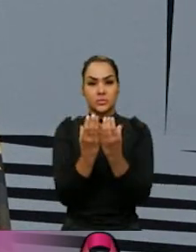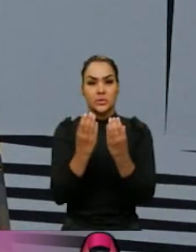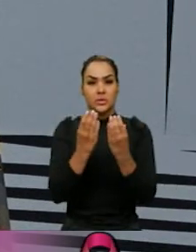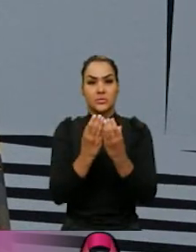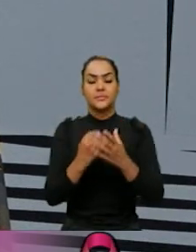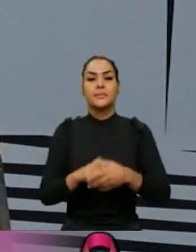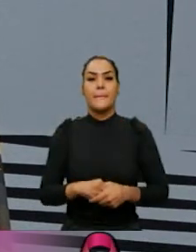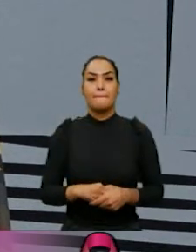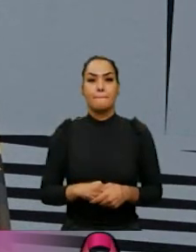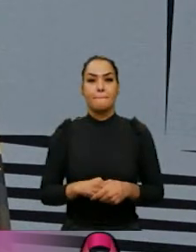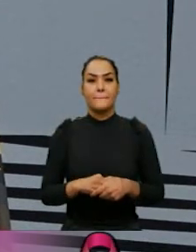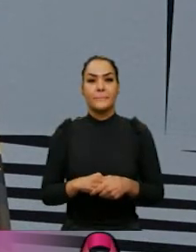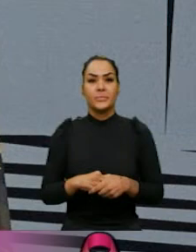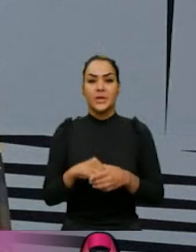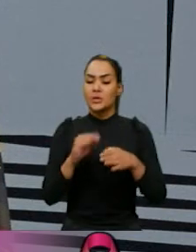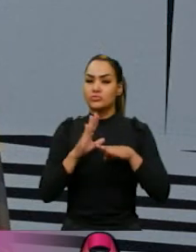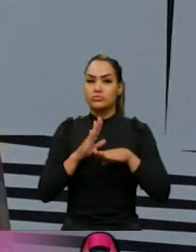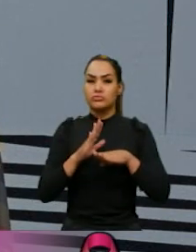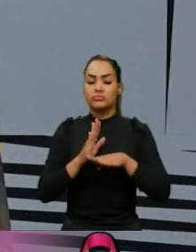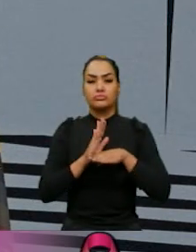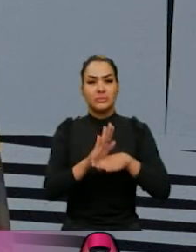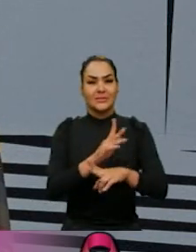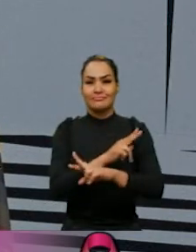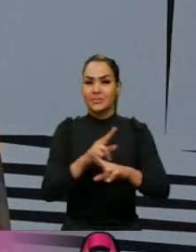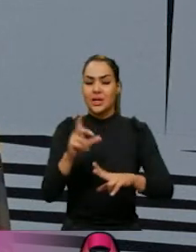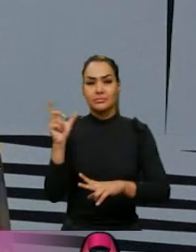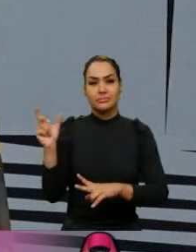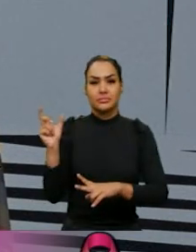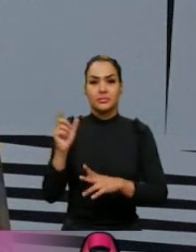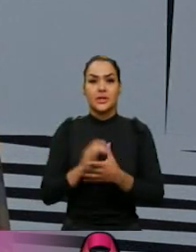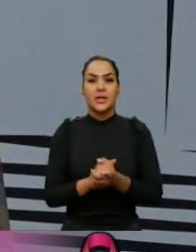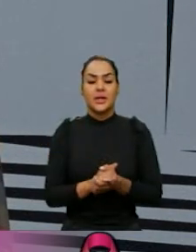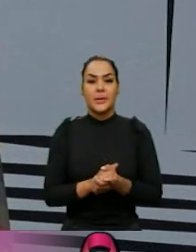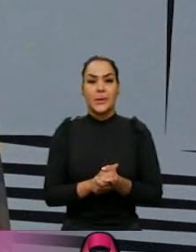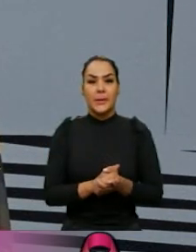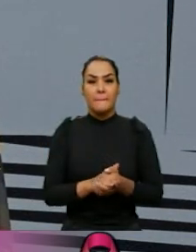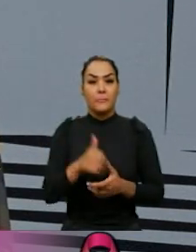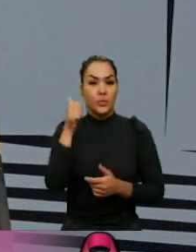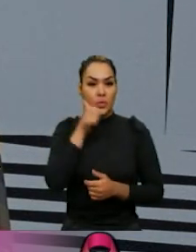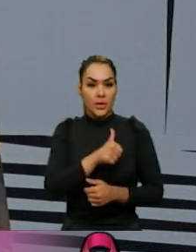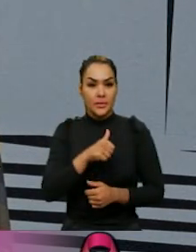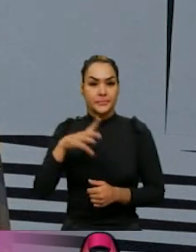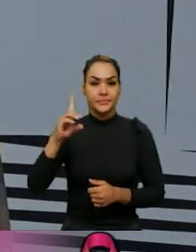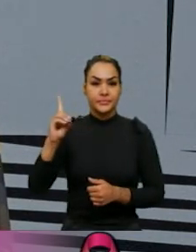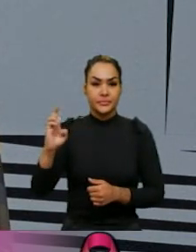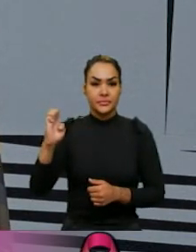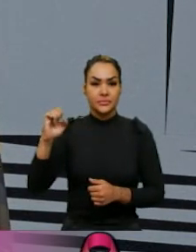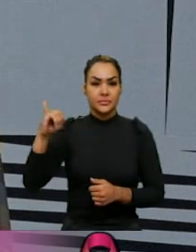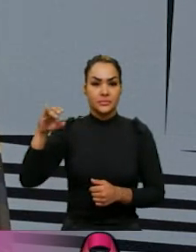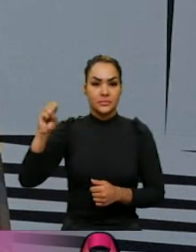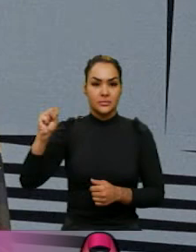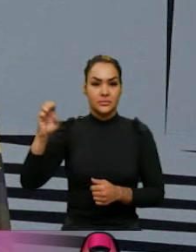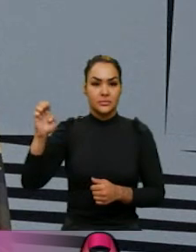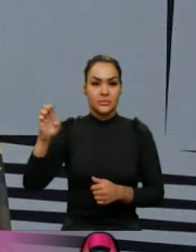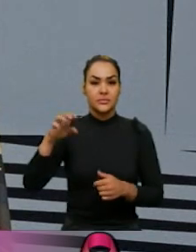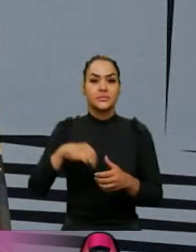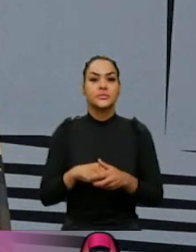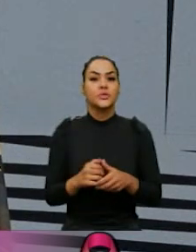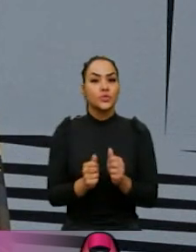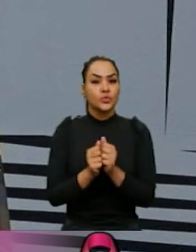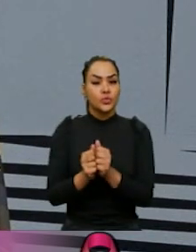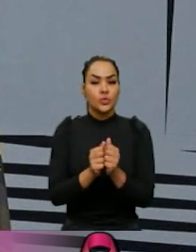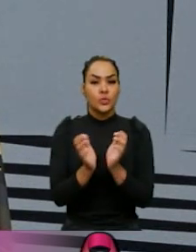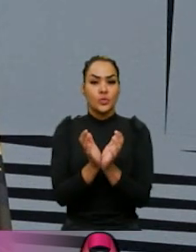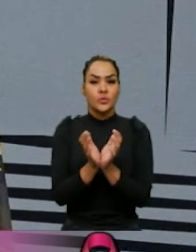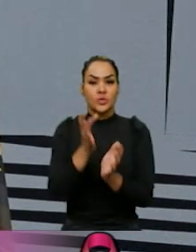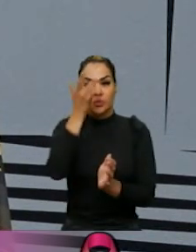podendo abranger várias áreas. Considerando que a senhora Deise Valéria Toshio Giacomini, juntamente com o grupo